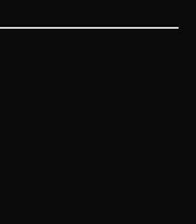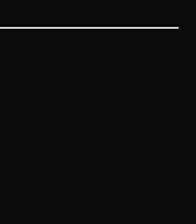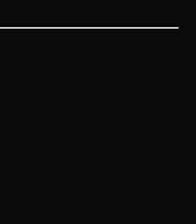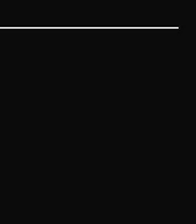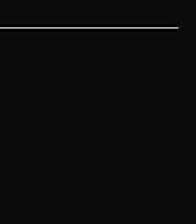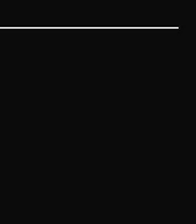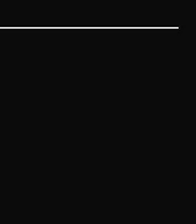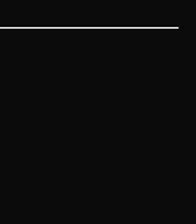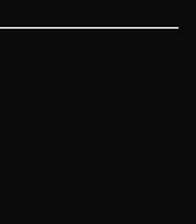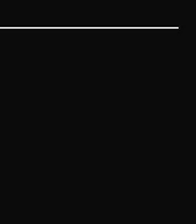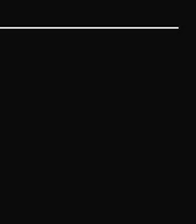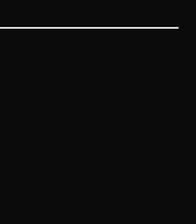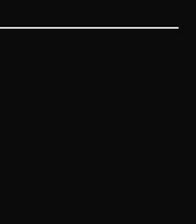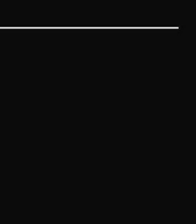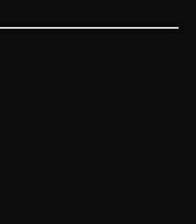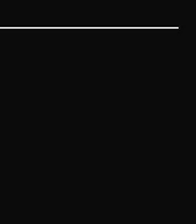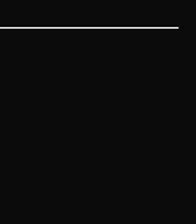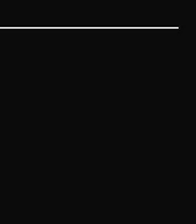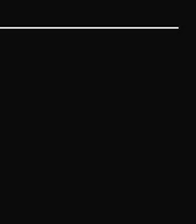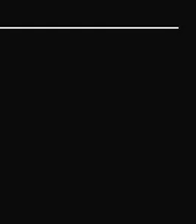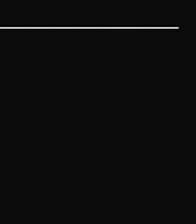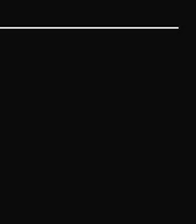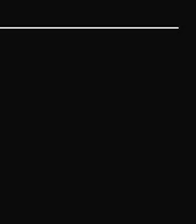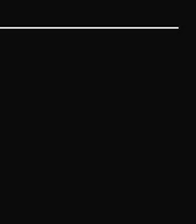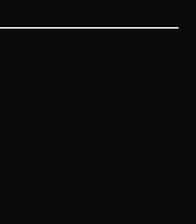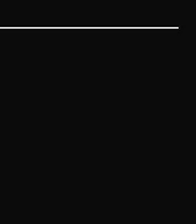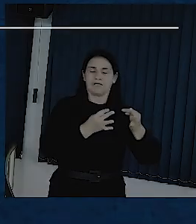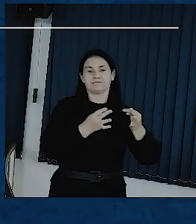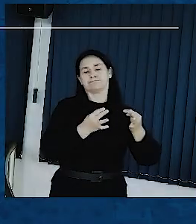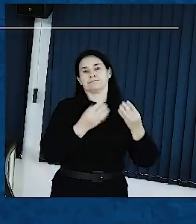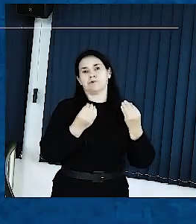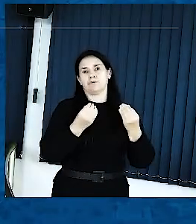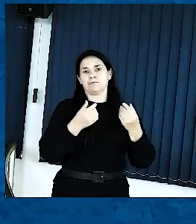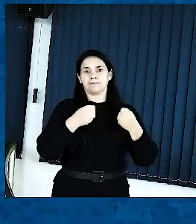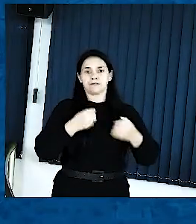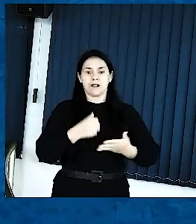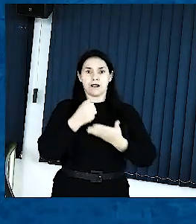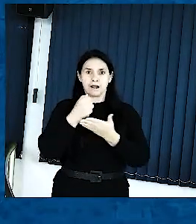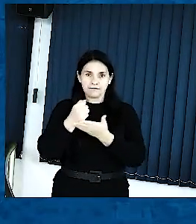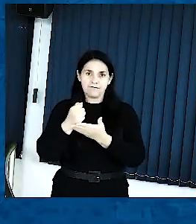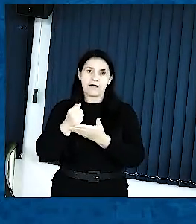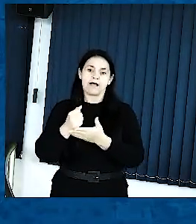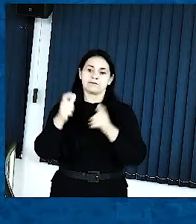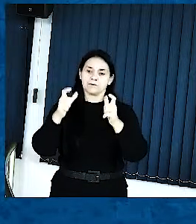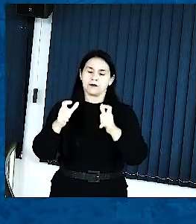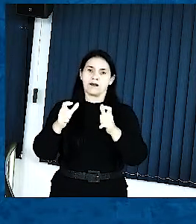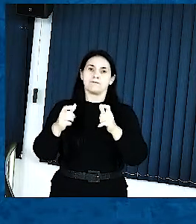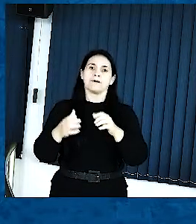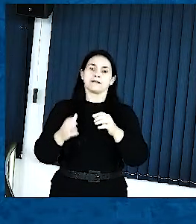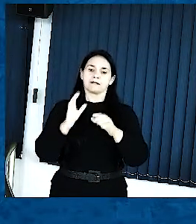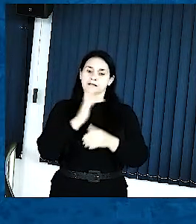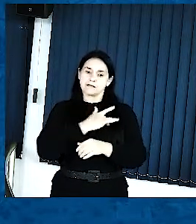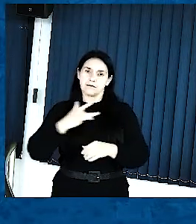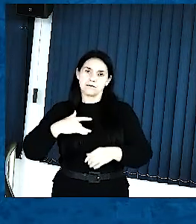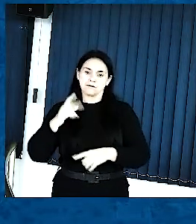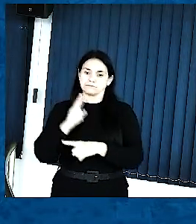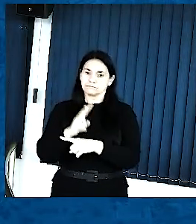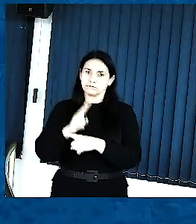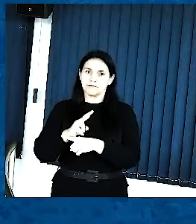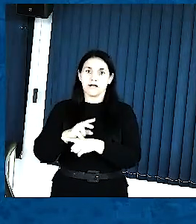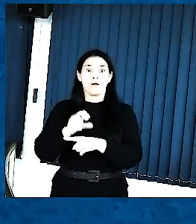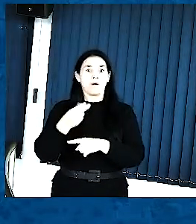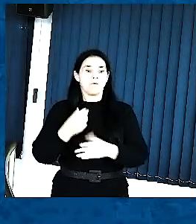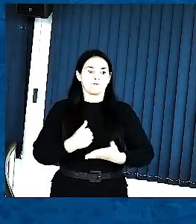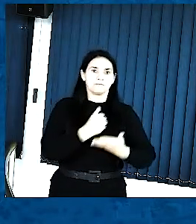para fazer terapia. Ela precisa ser atendida na unidade básica de saúde, reconhecida, ela precisa ser reconhecida na escola, ser encaminhada para avaliação